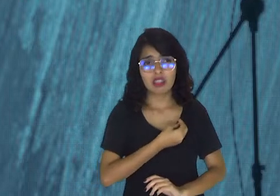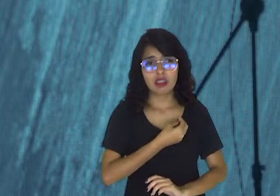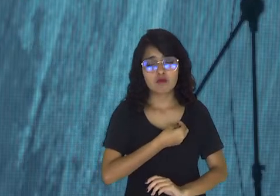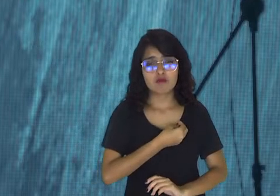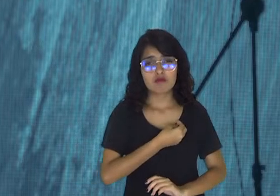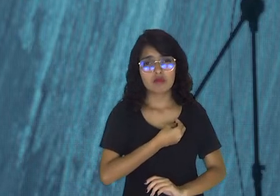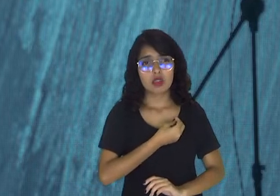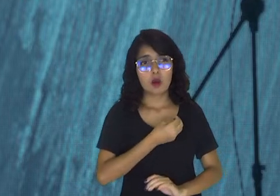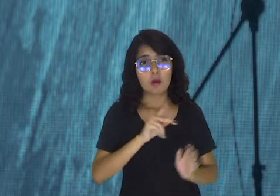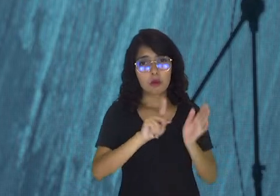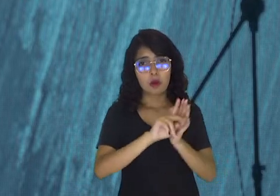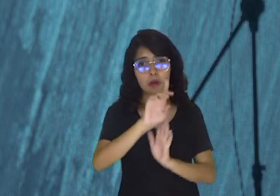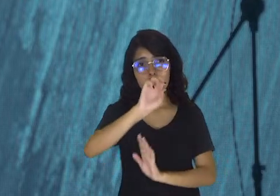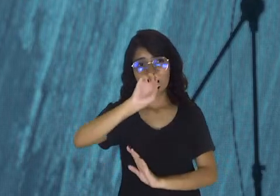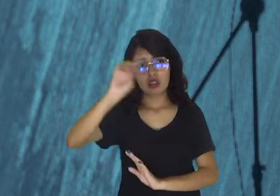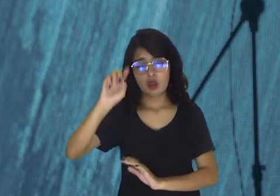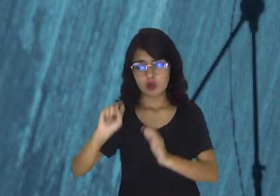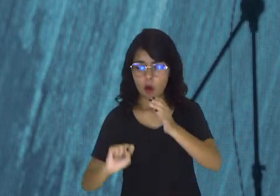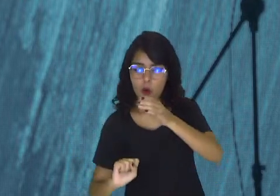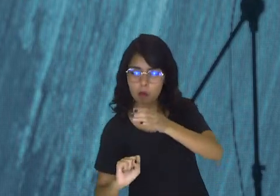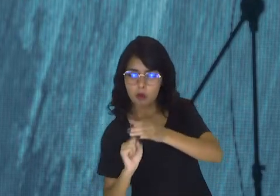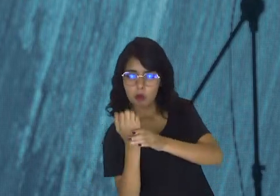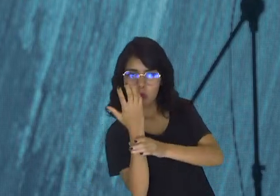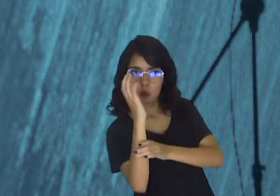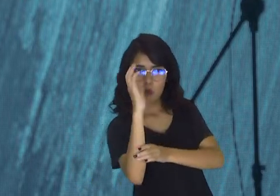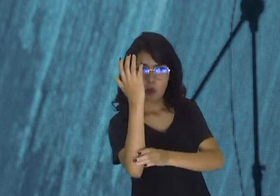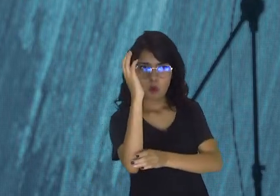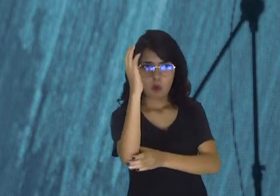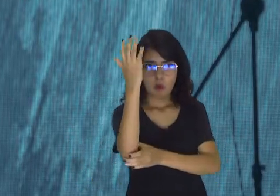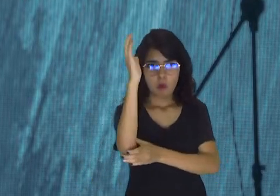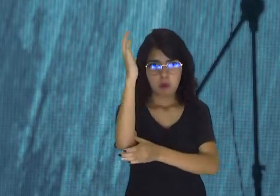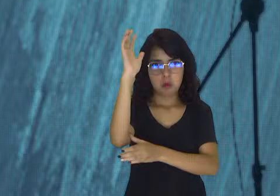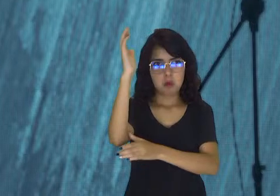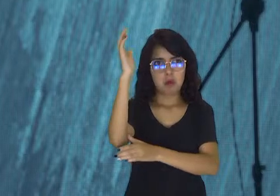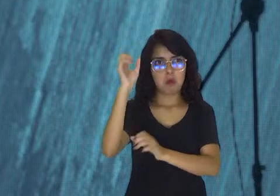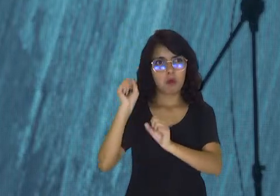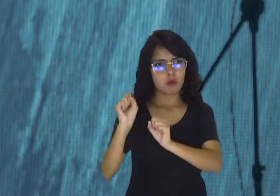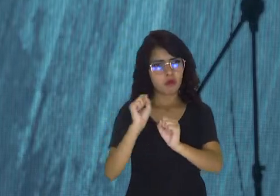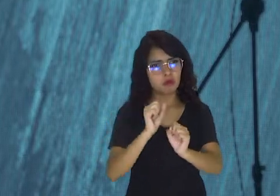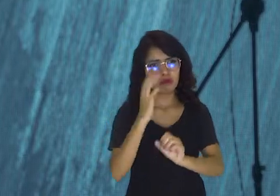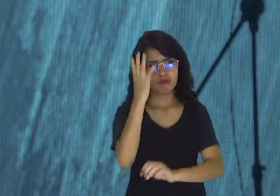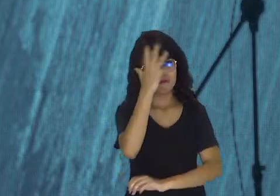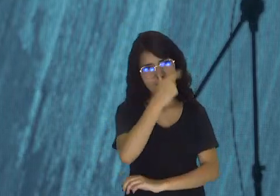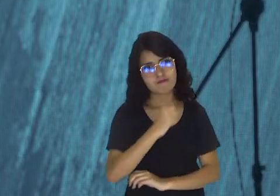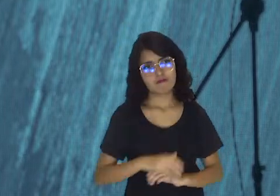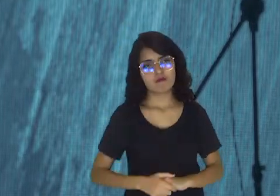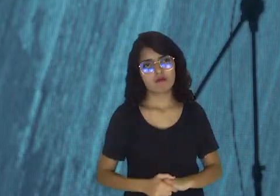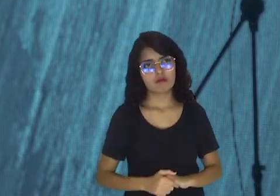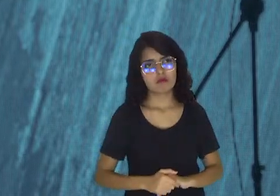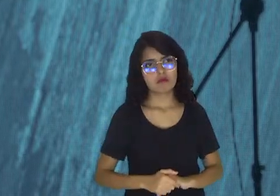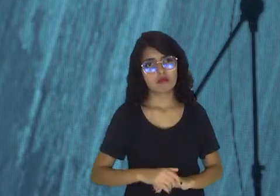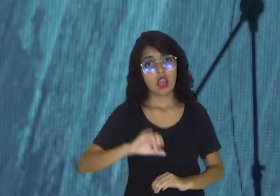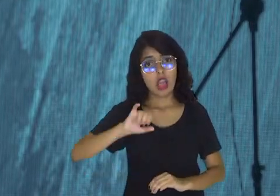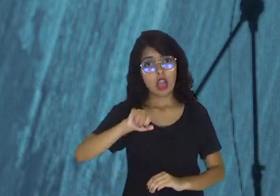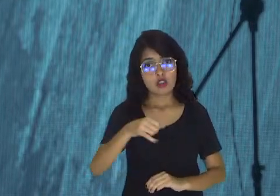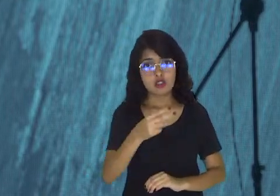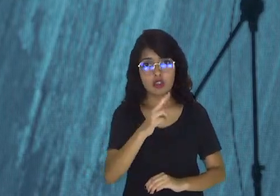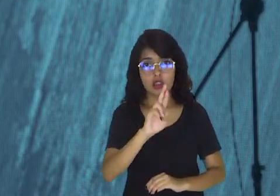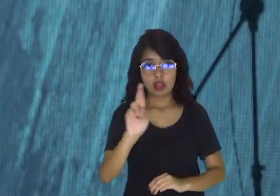Deus é uma árvore florescente. Jeremias 17, 7 e 8, de acordo com a Bíblia